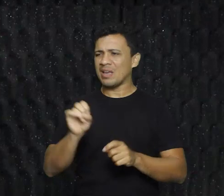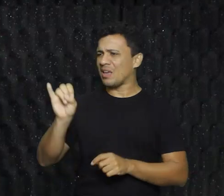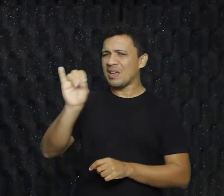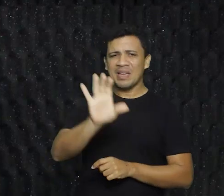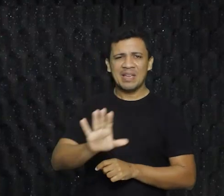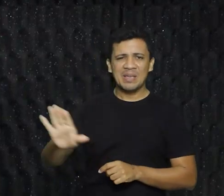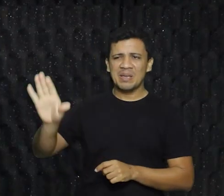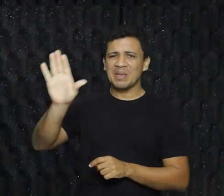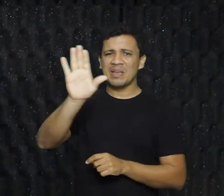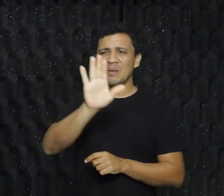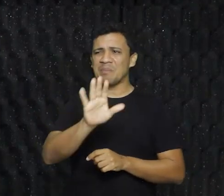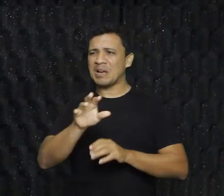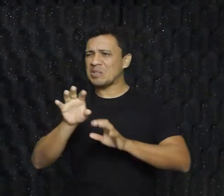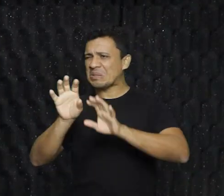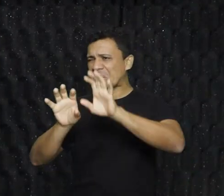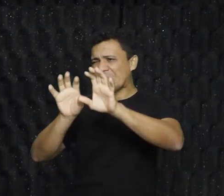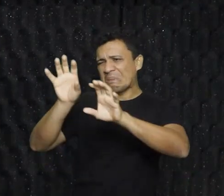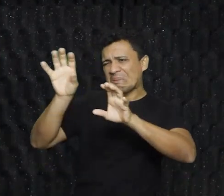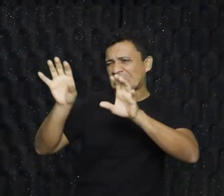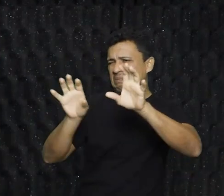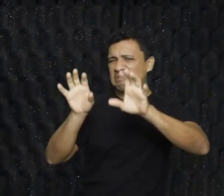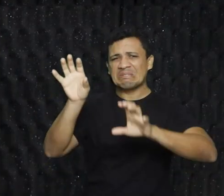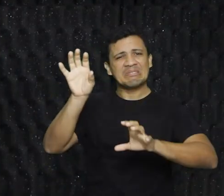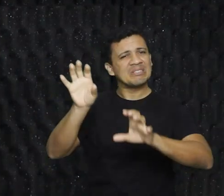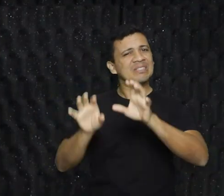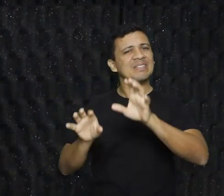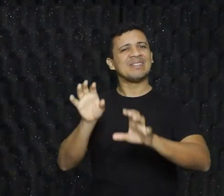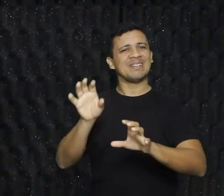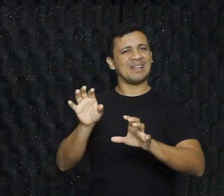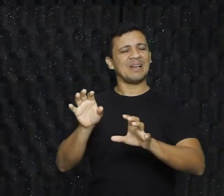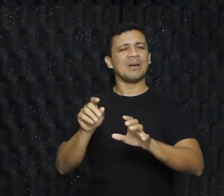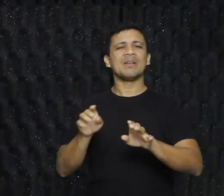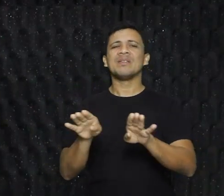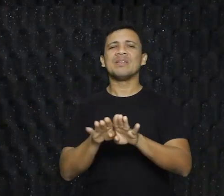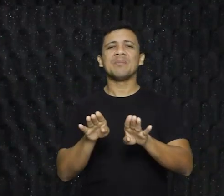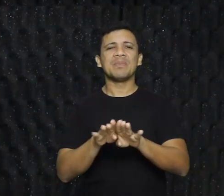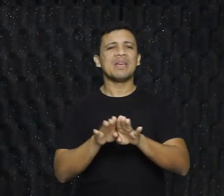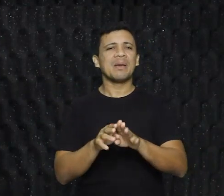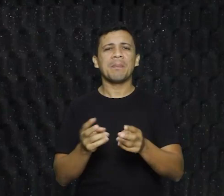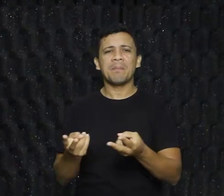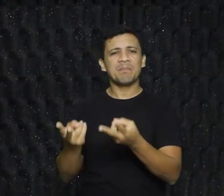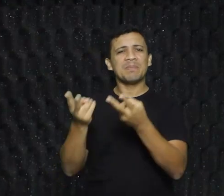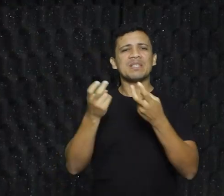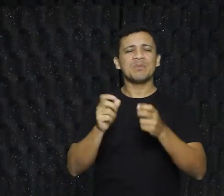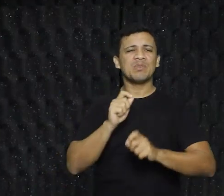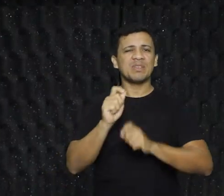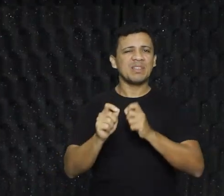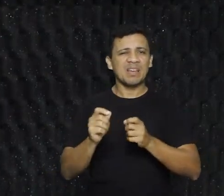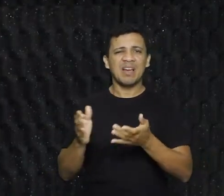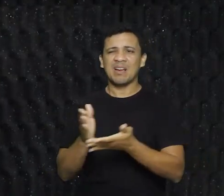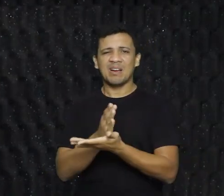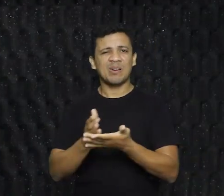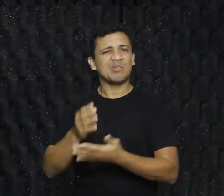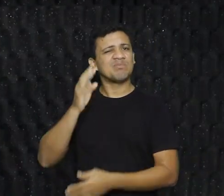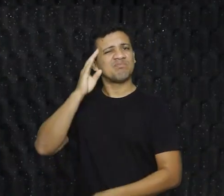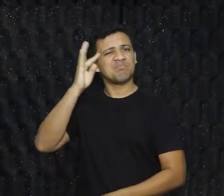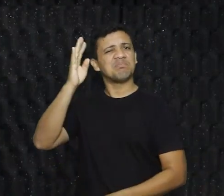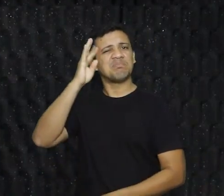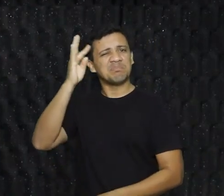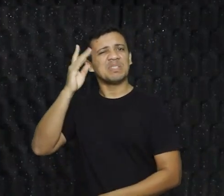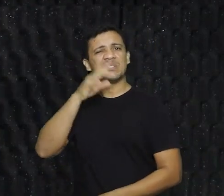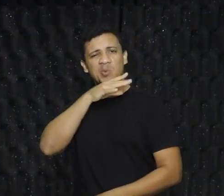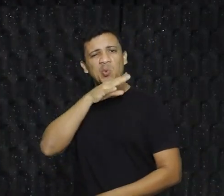imagens, mas mais importante do que isso, ele vê o lado pessimista socialmente do que